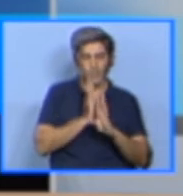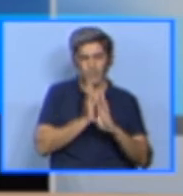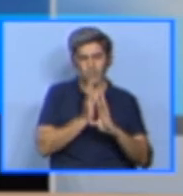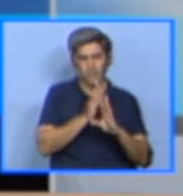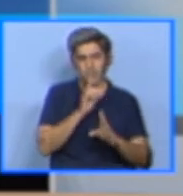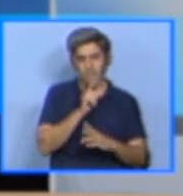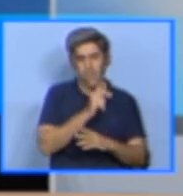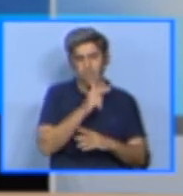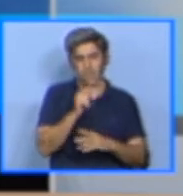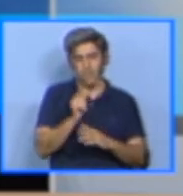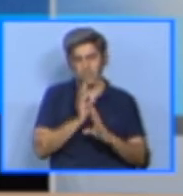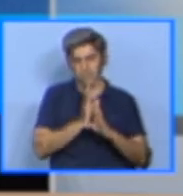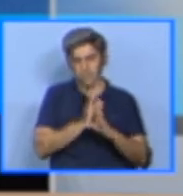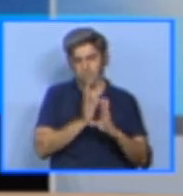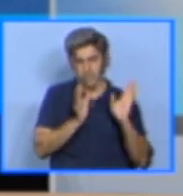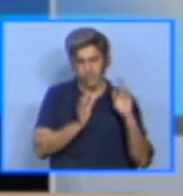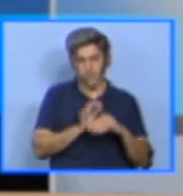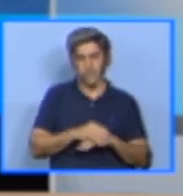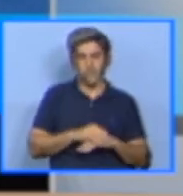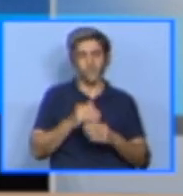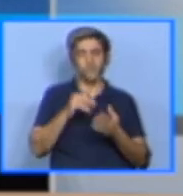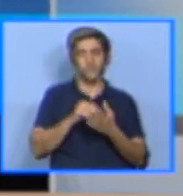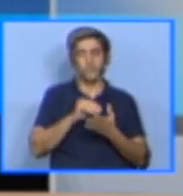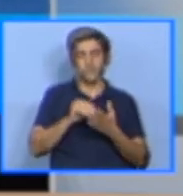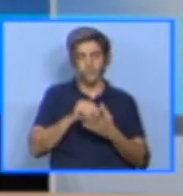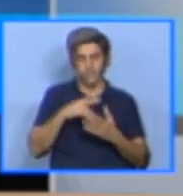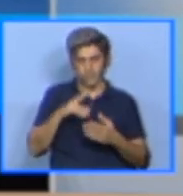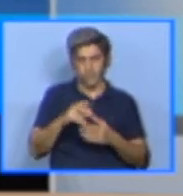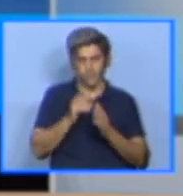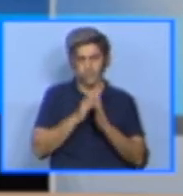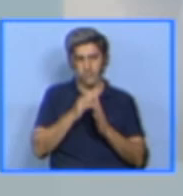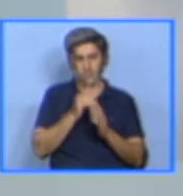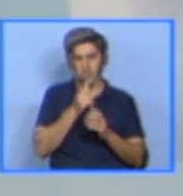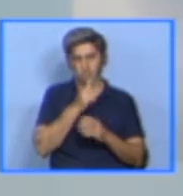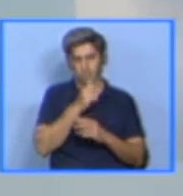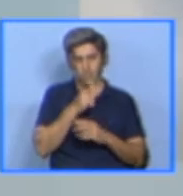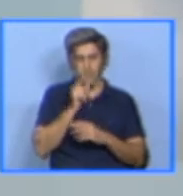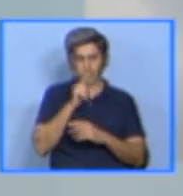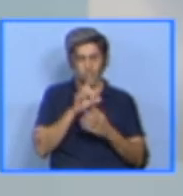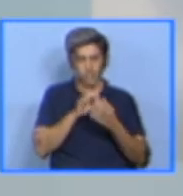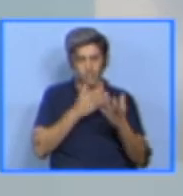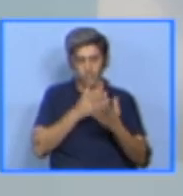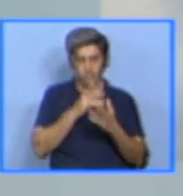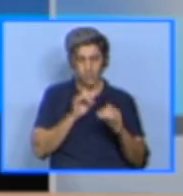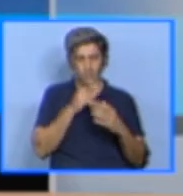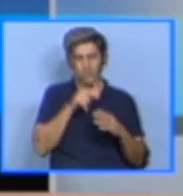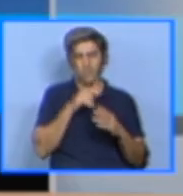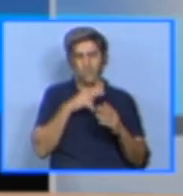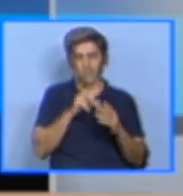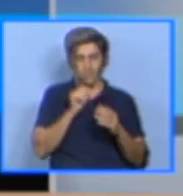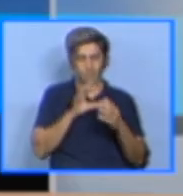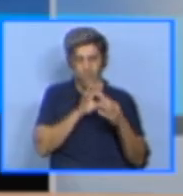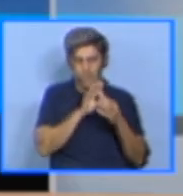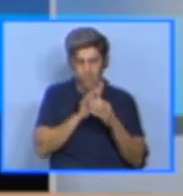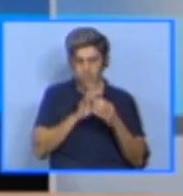do leste. A presença do Secretariado Português da Ajuda à Igreja que sofre está relacionada, e o seu início em Portugal está relacionado também com esta ligação